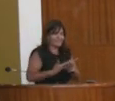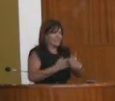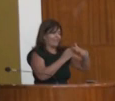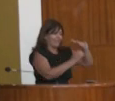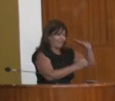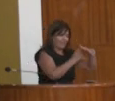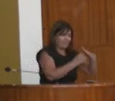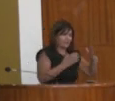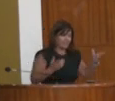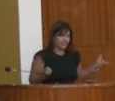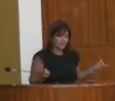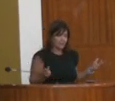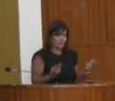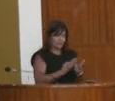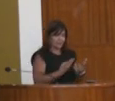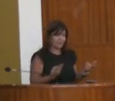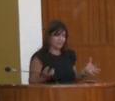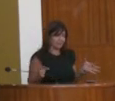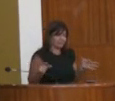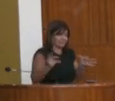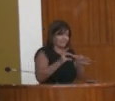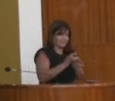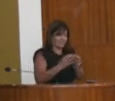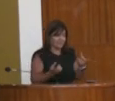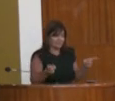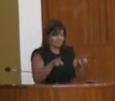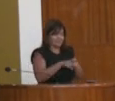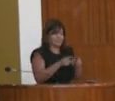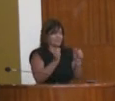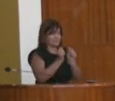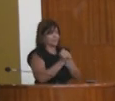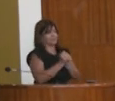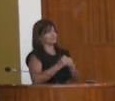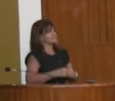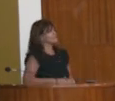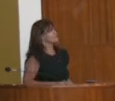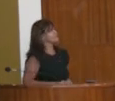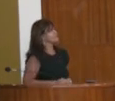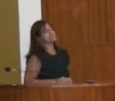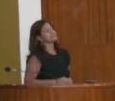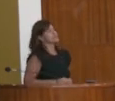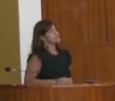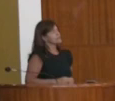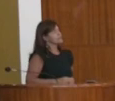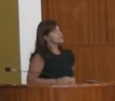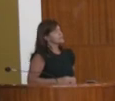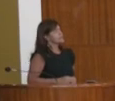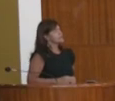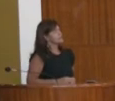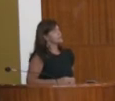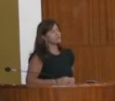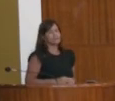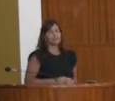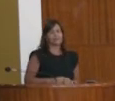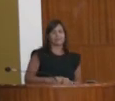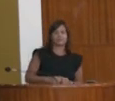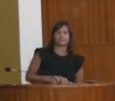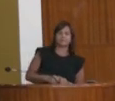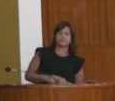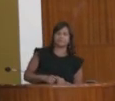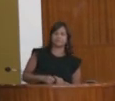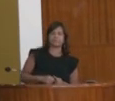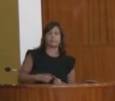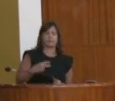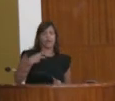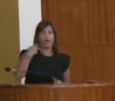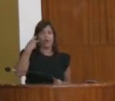e o poder público e o privado se preparar para receber essa pessoa. O vereador Vampirinho quer fazer uso da